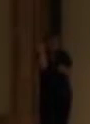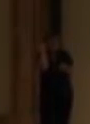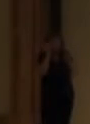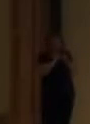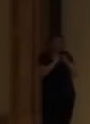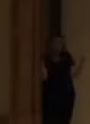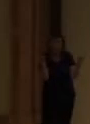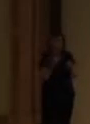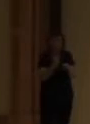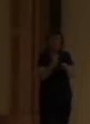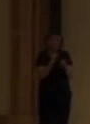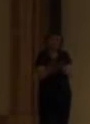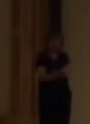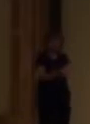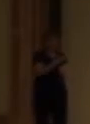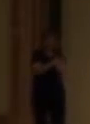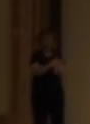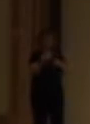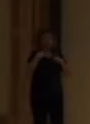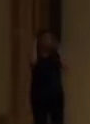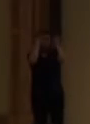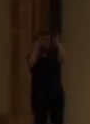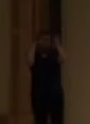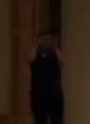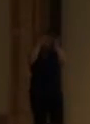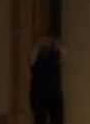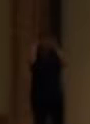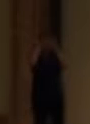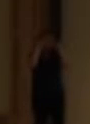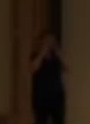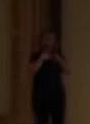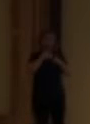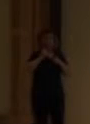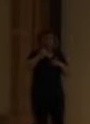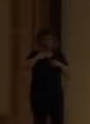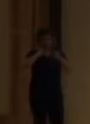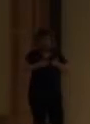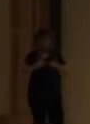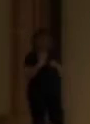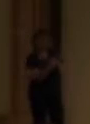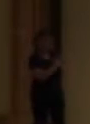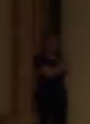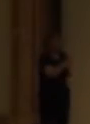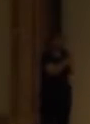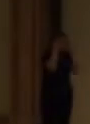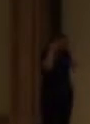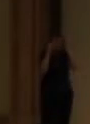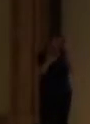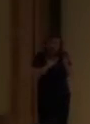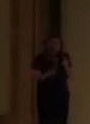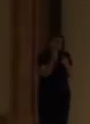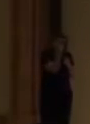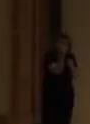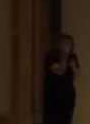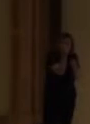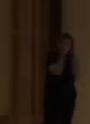Ou seja, olhando para esta obra de um conhecido artista sul-africano, muitos desses países, como na América